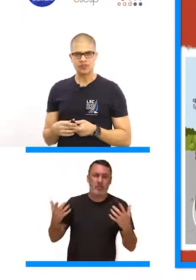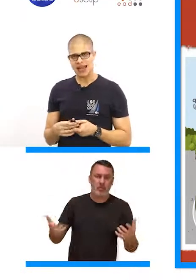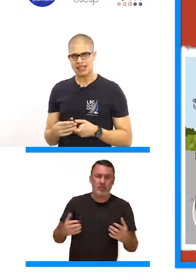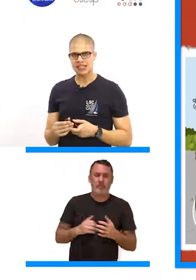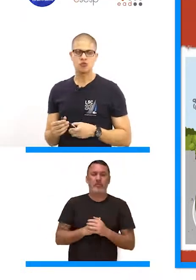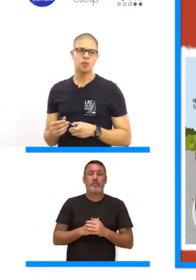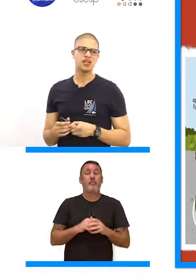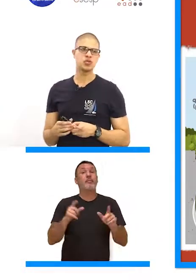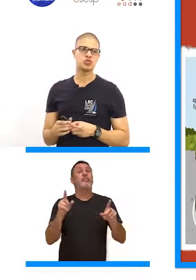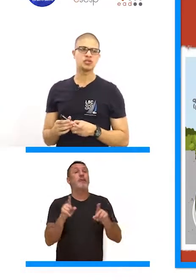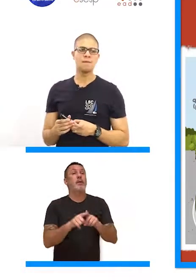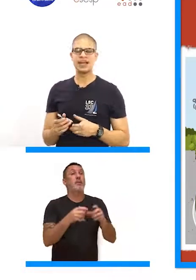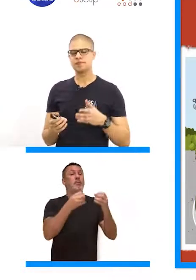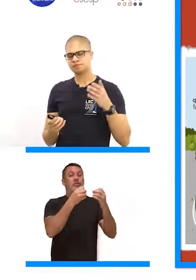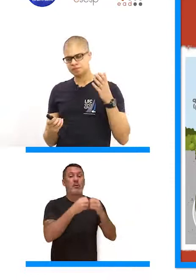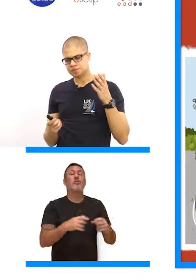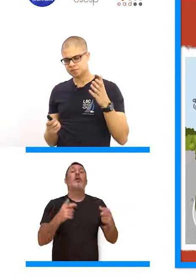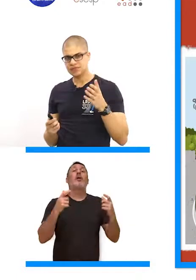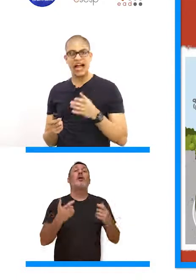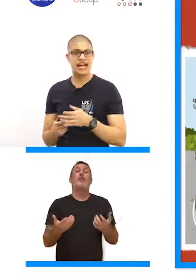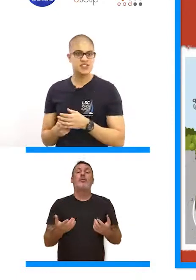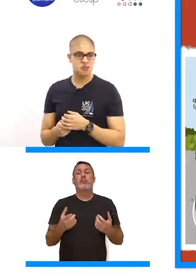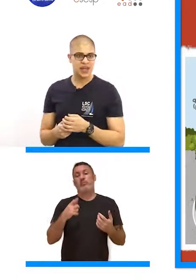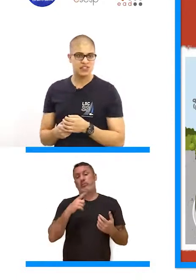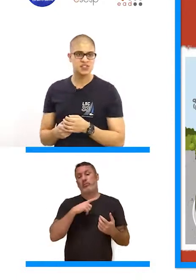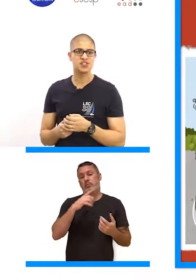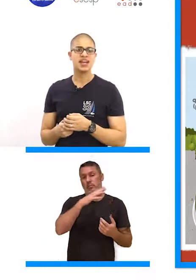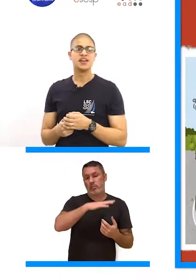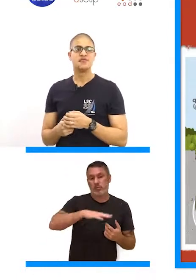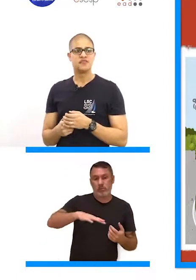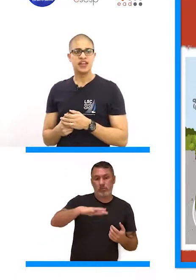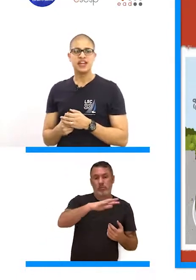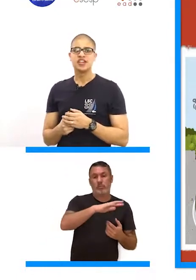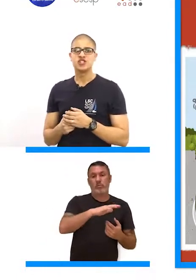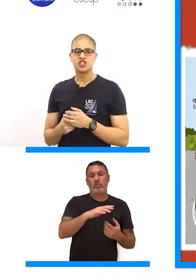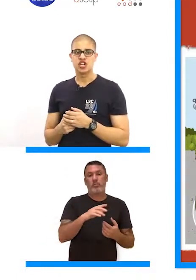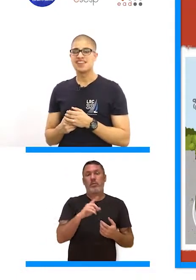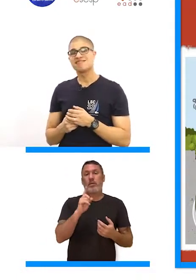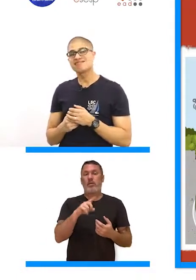Sem contar, claro, no prejuízo também às espécies